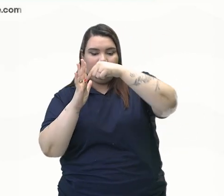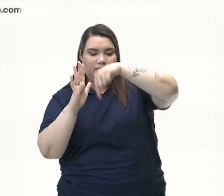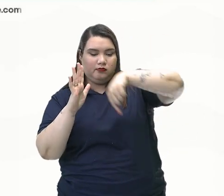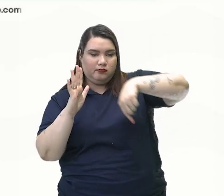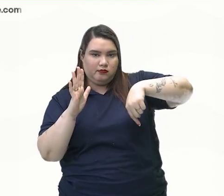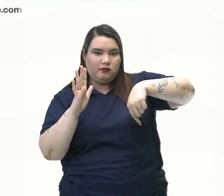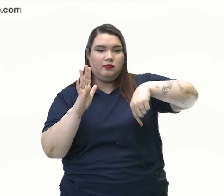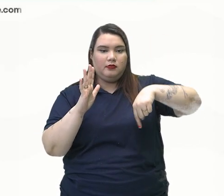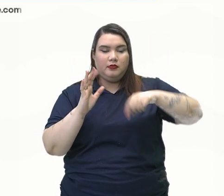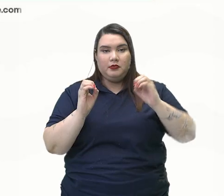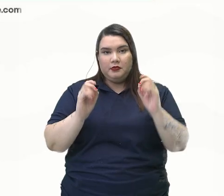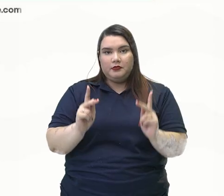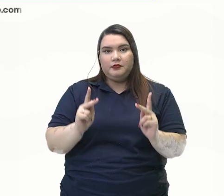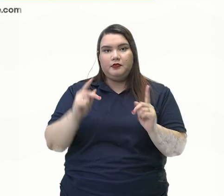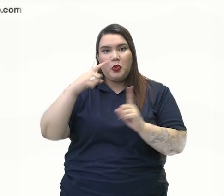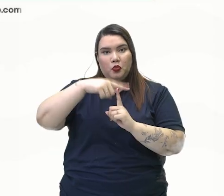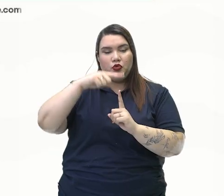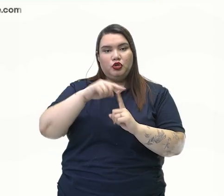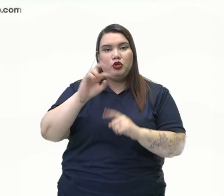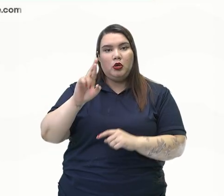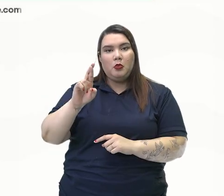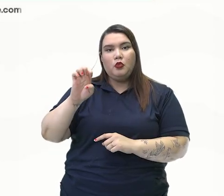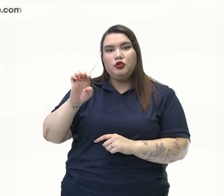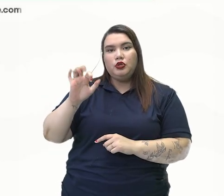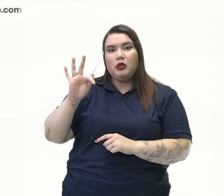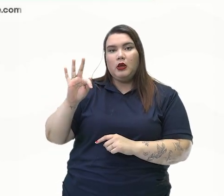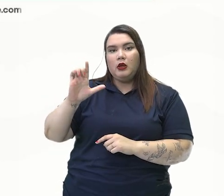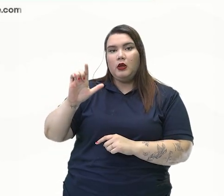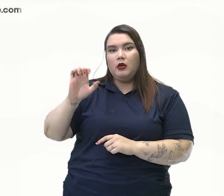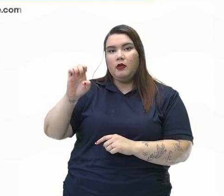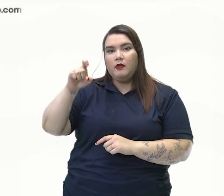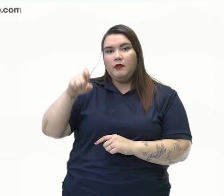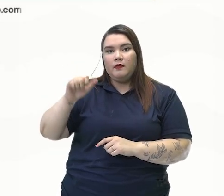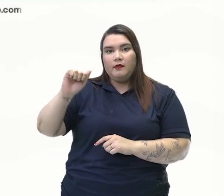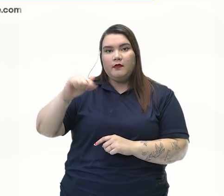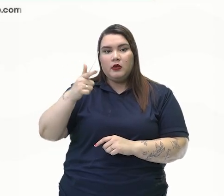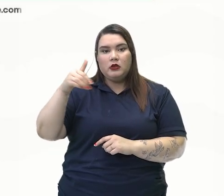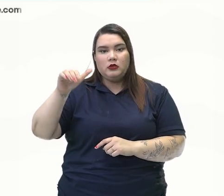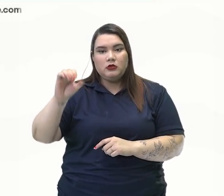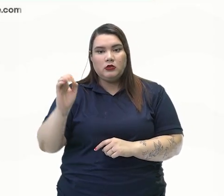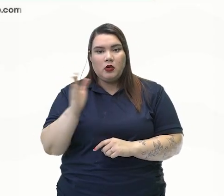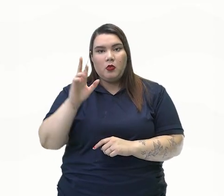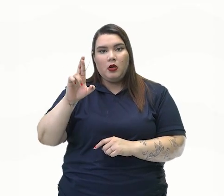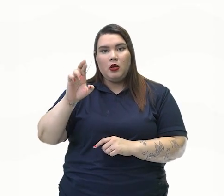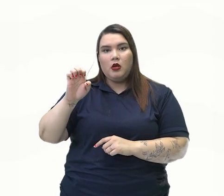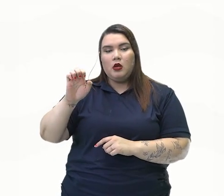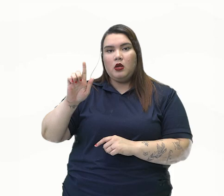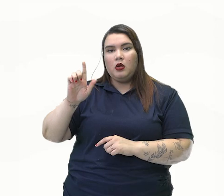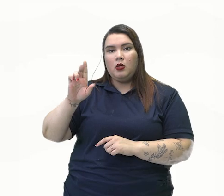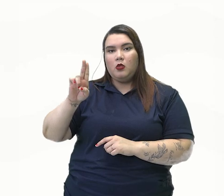reflexão regular da luz. Você observa aí esses exemplos.